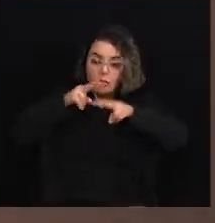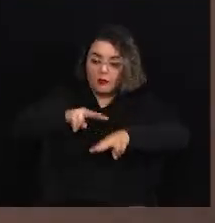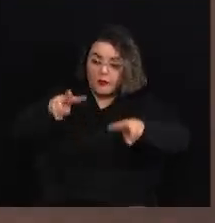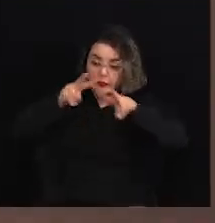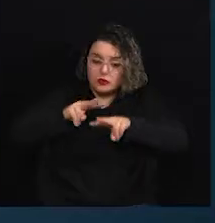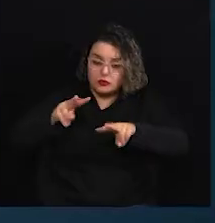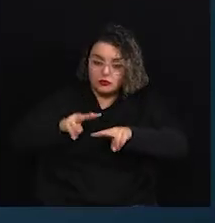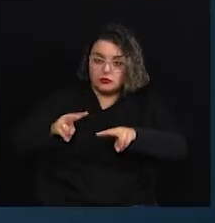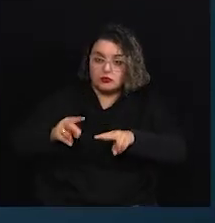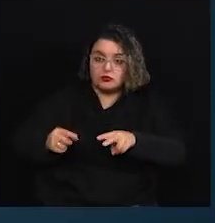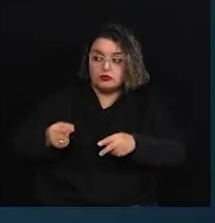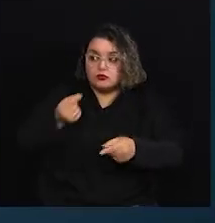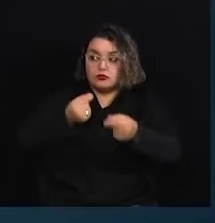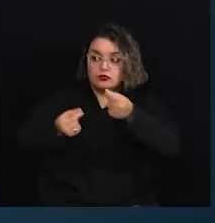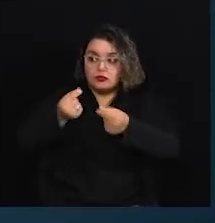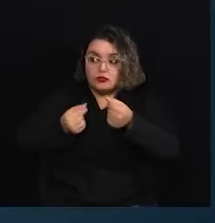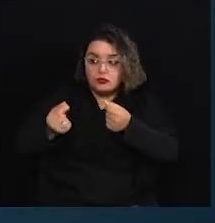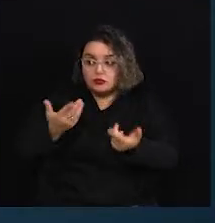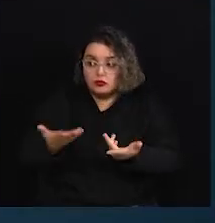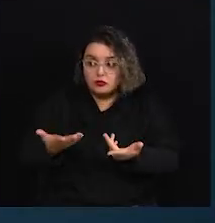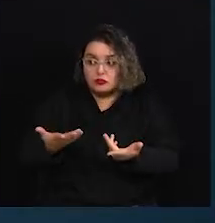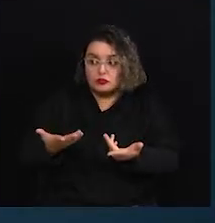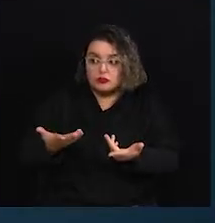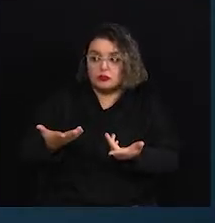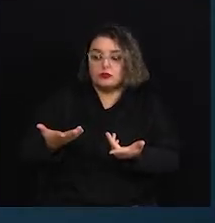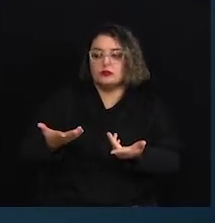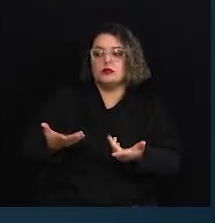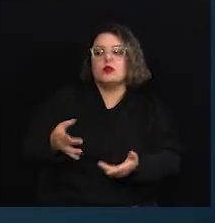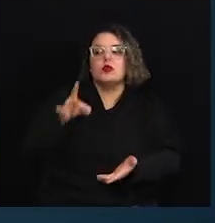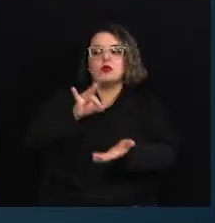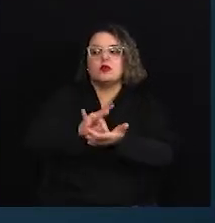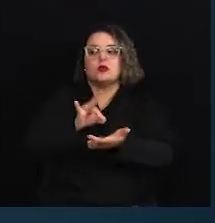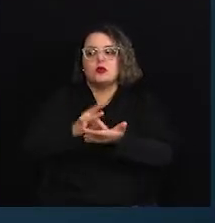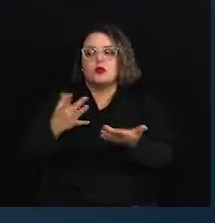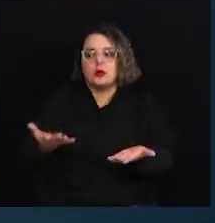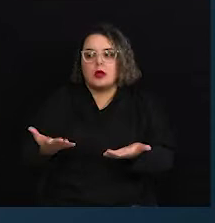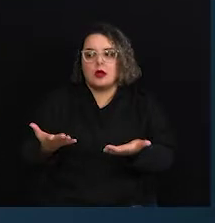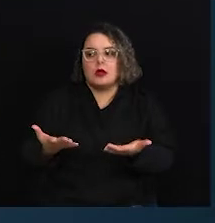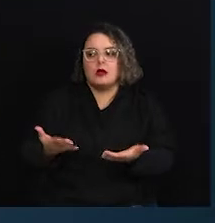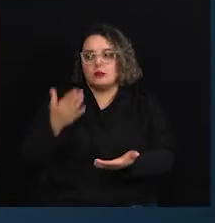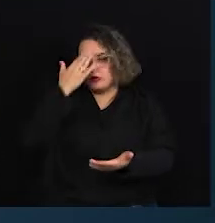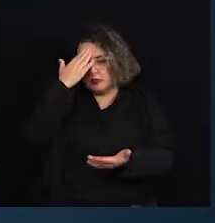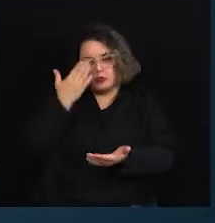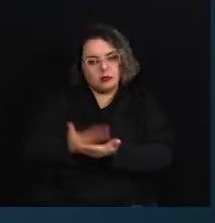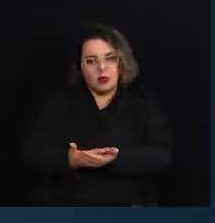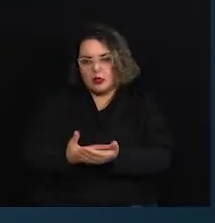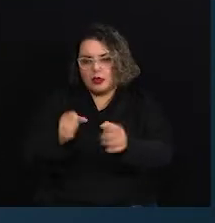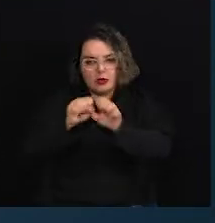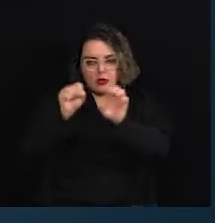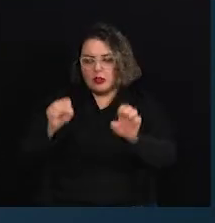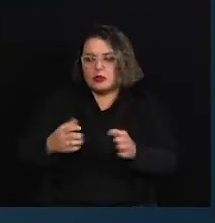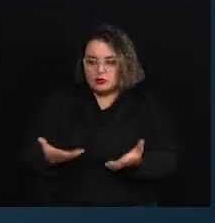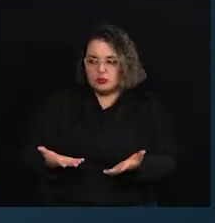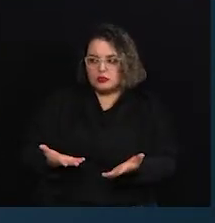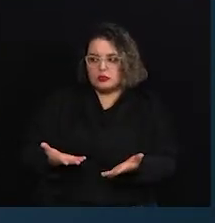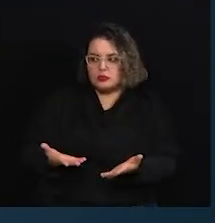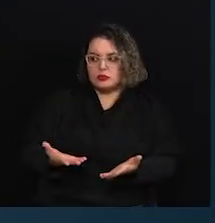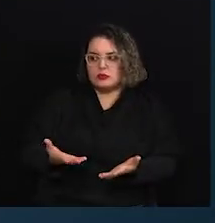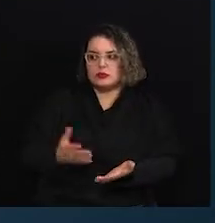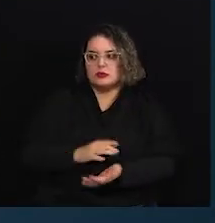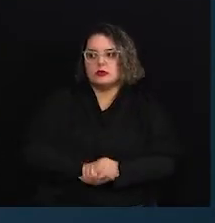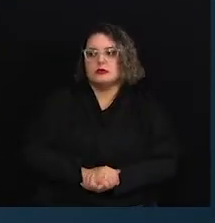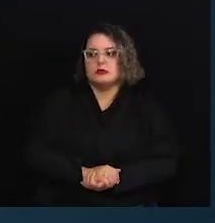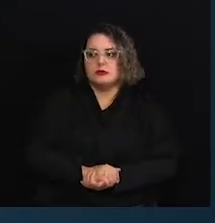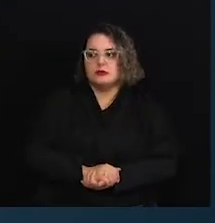isso como um MBA versão 2.0 do que realmente aportando porque acreditam no ecossistema, tá?